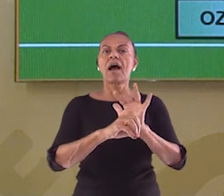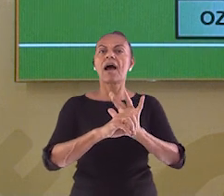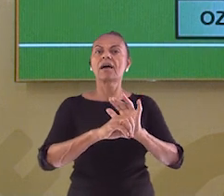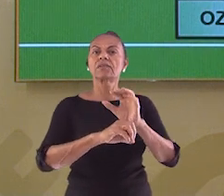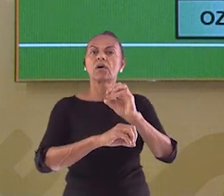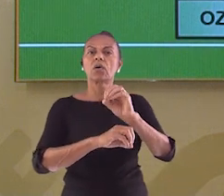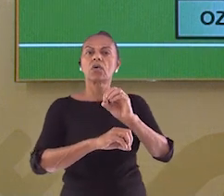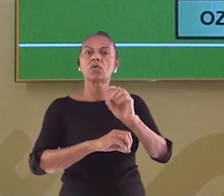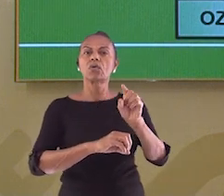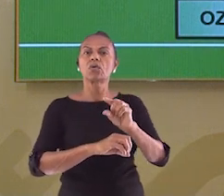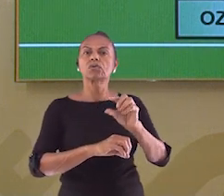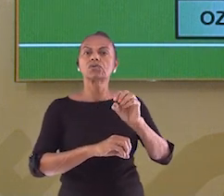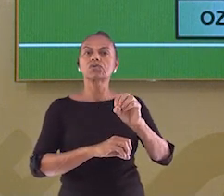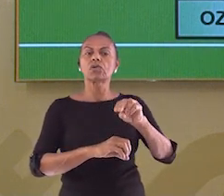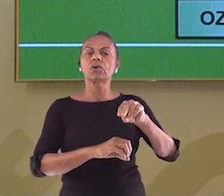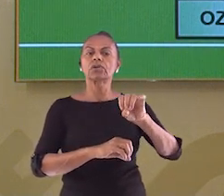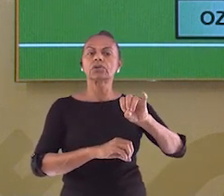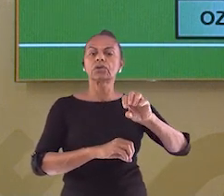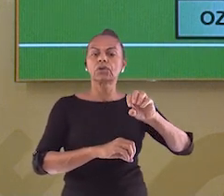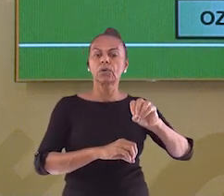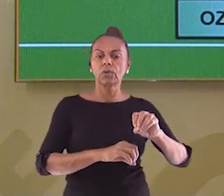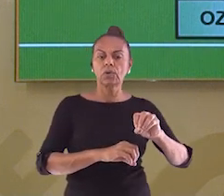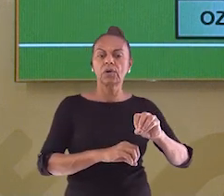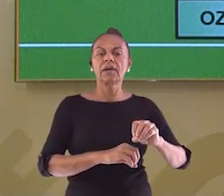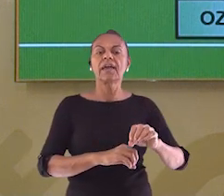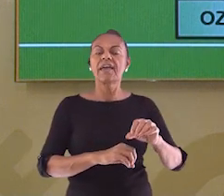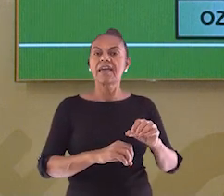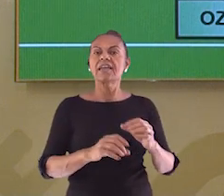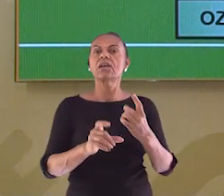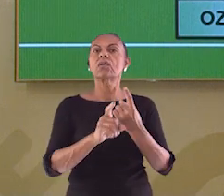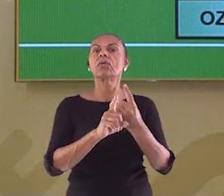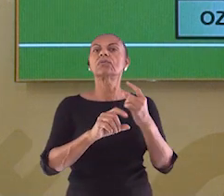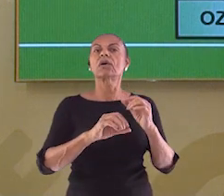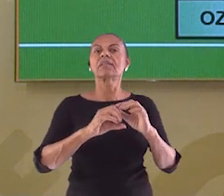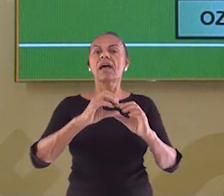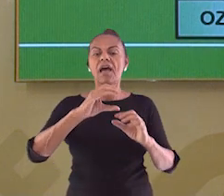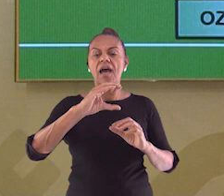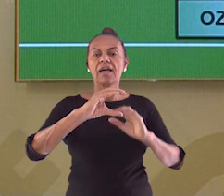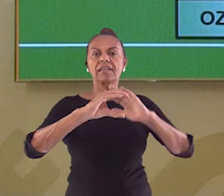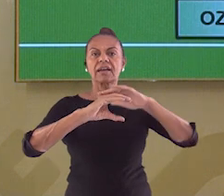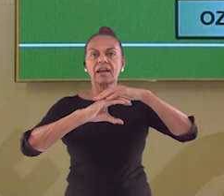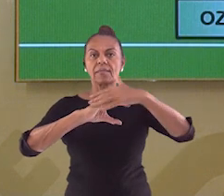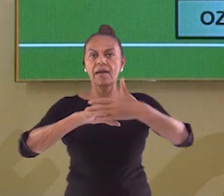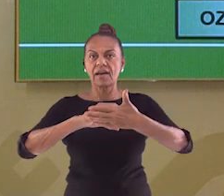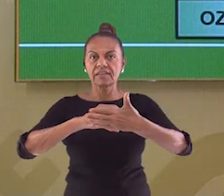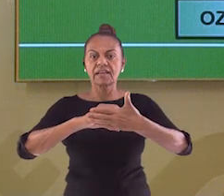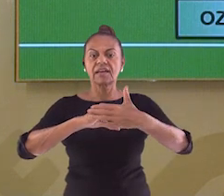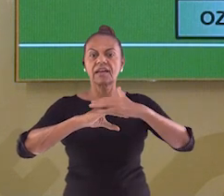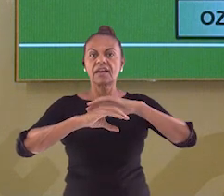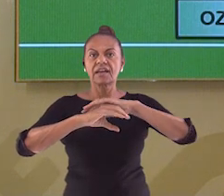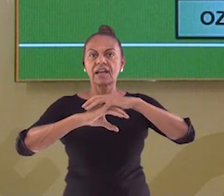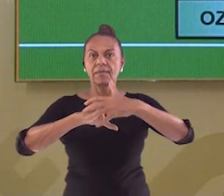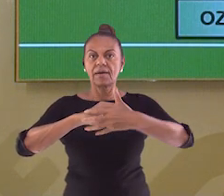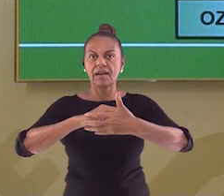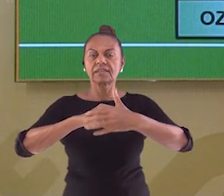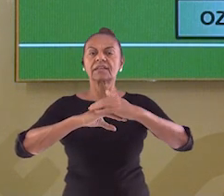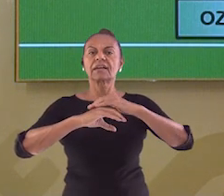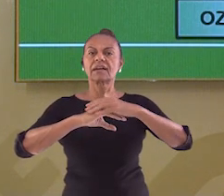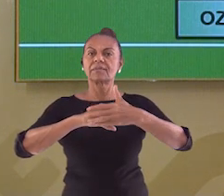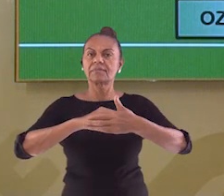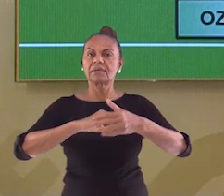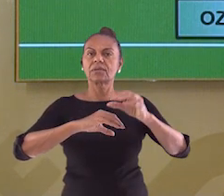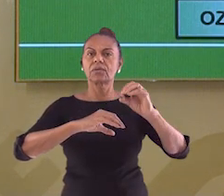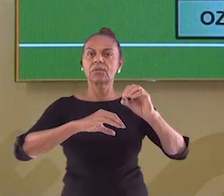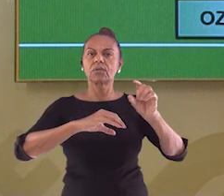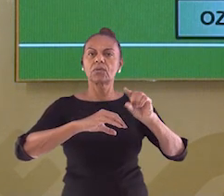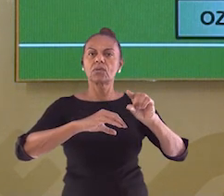encontra-se na estratosfera e forma este escudo de proteção contra os raios UV, chamado de camada